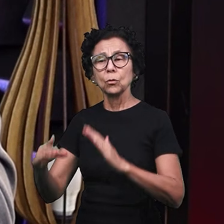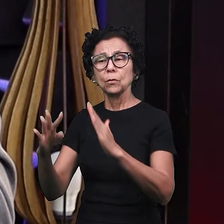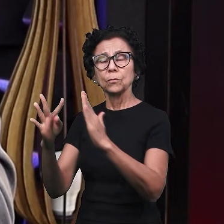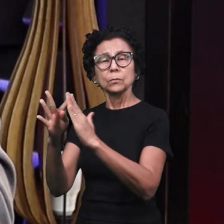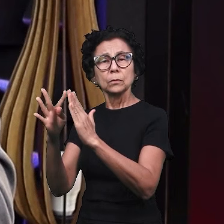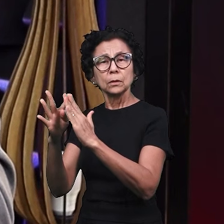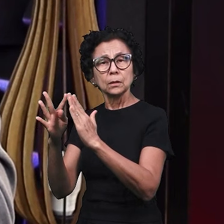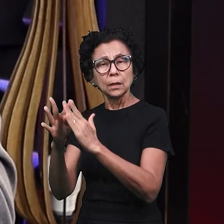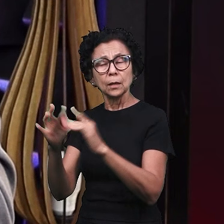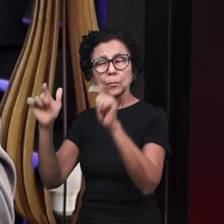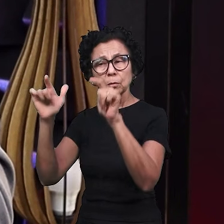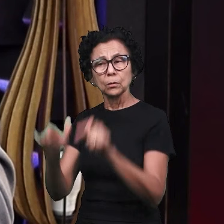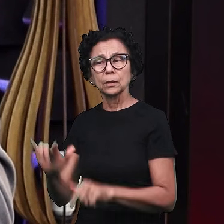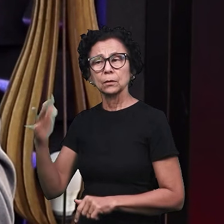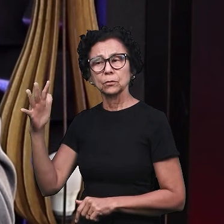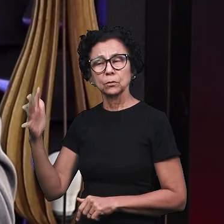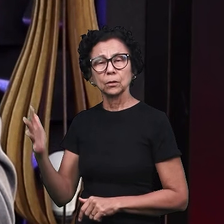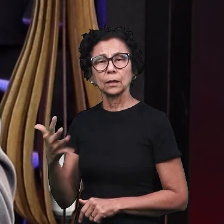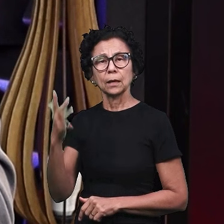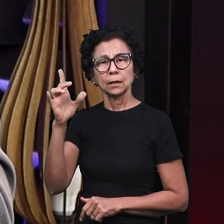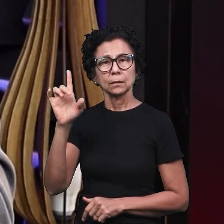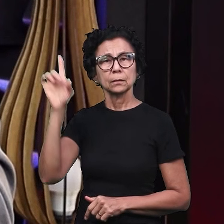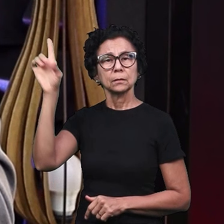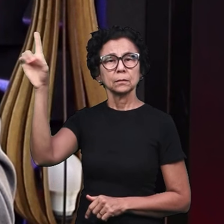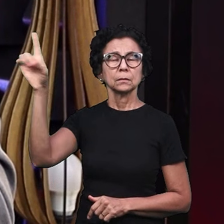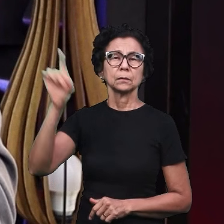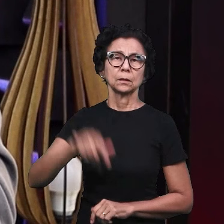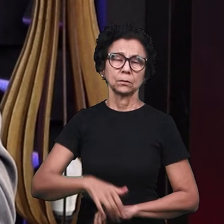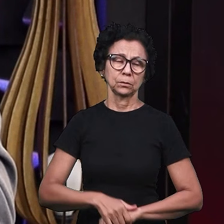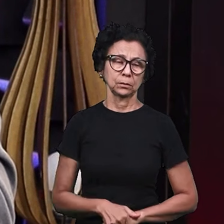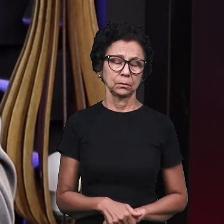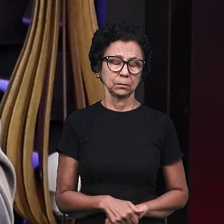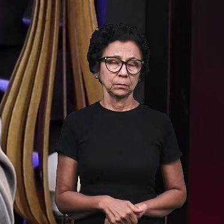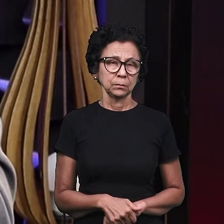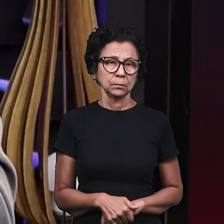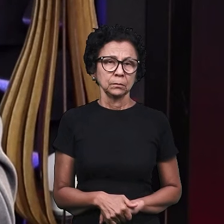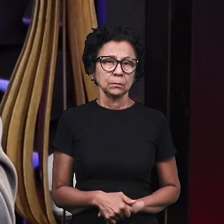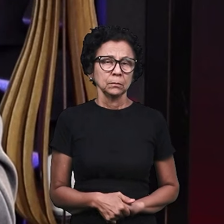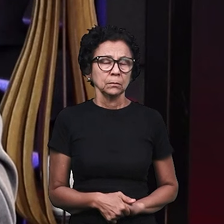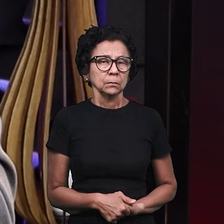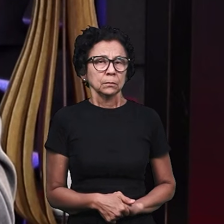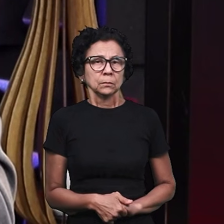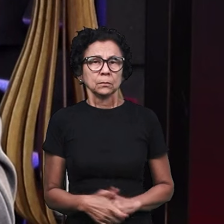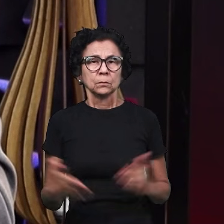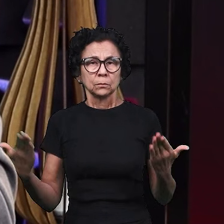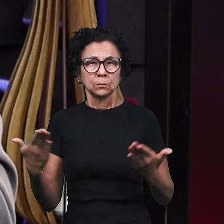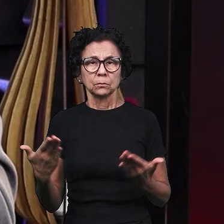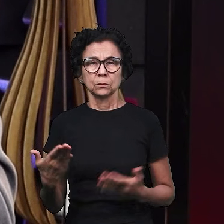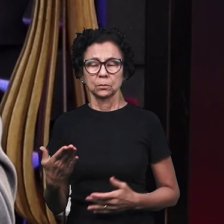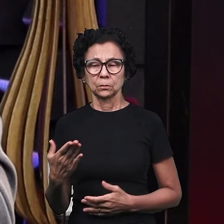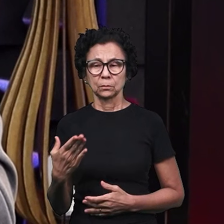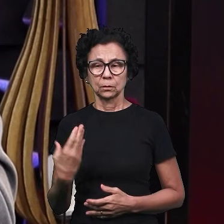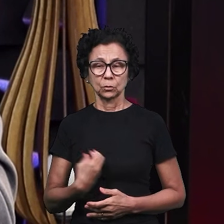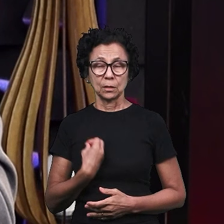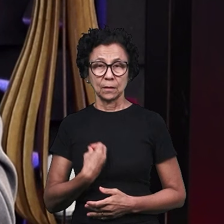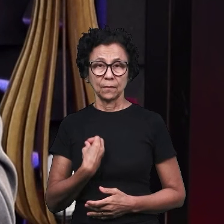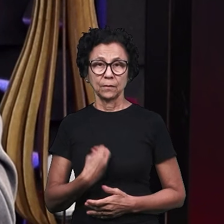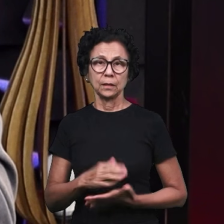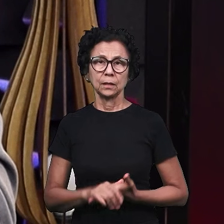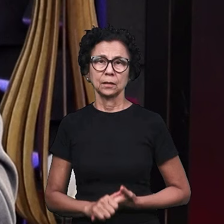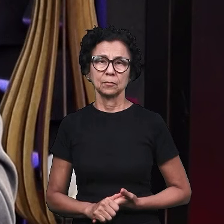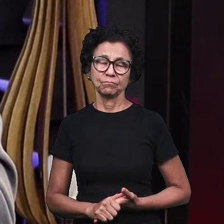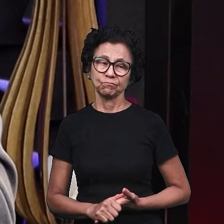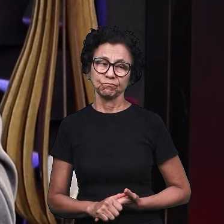ser, na realidade, o que ele deveria ser, um local para adoração. Sim. E o Senhor, ele faz isso também nas nossas vidas. Ele vai retirando aquilo